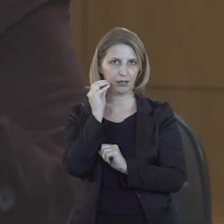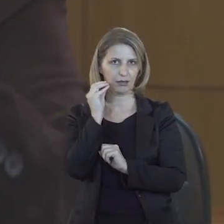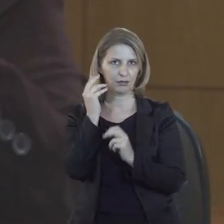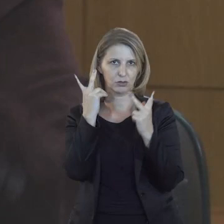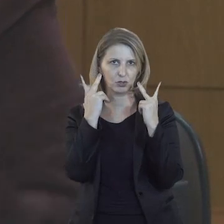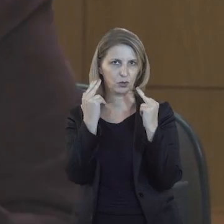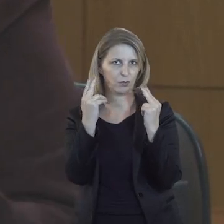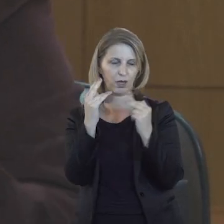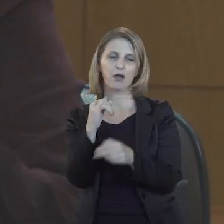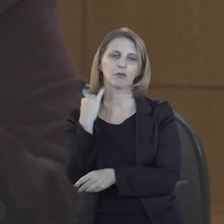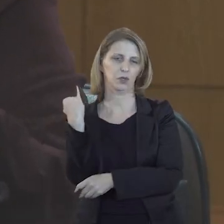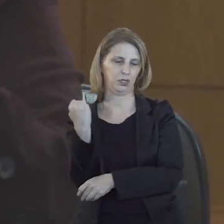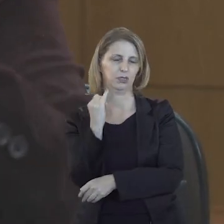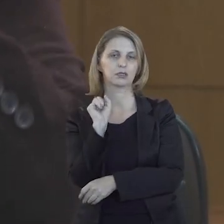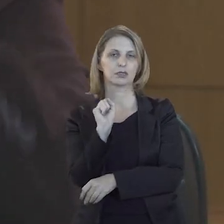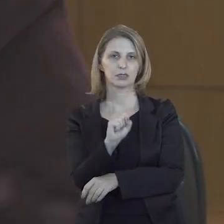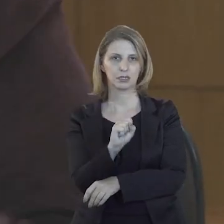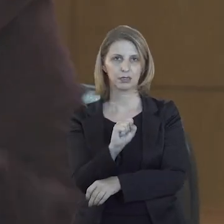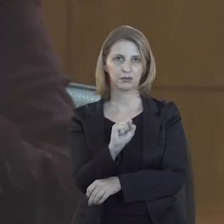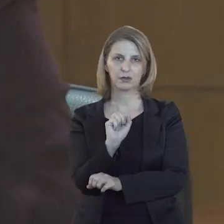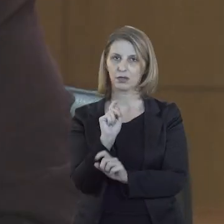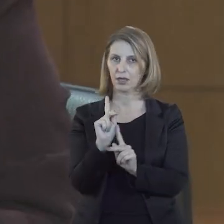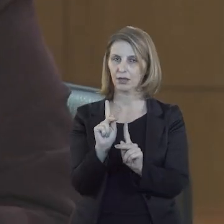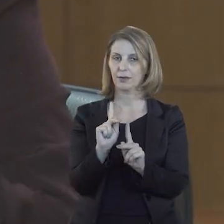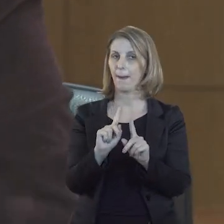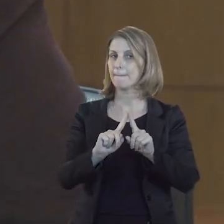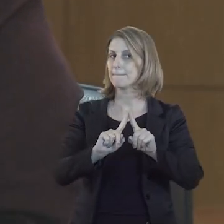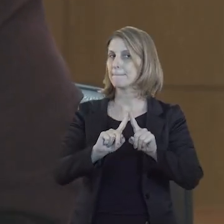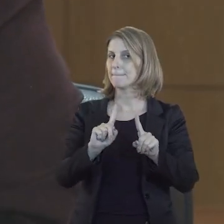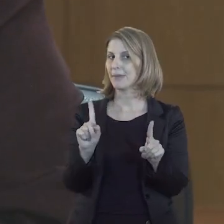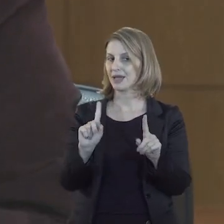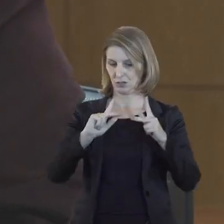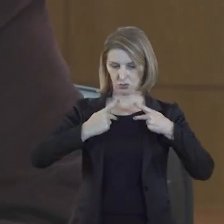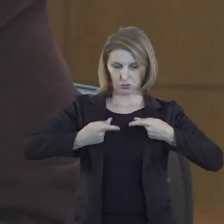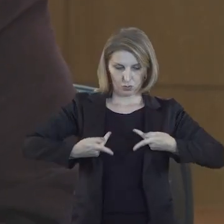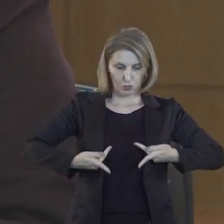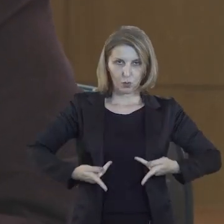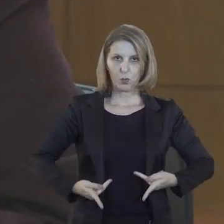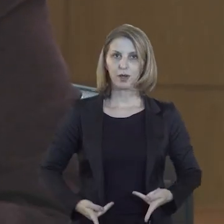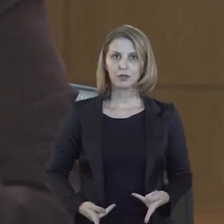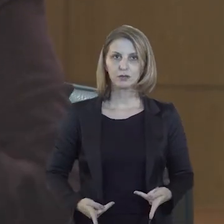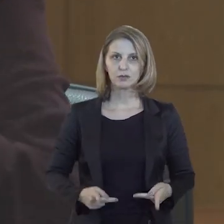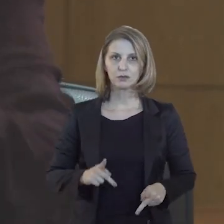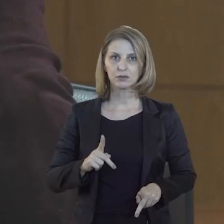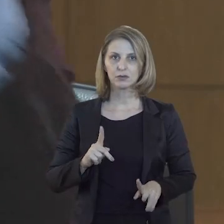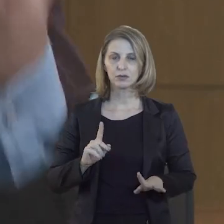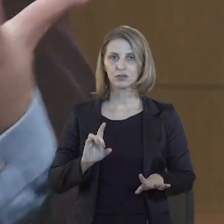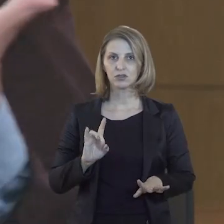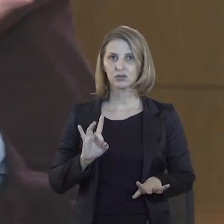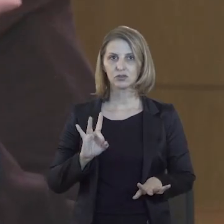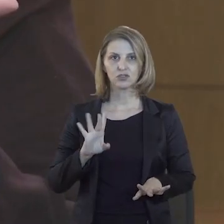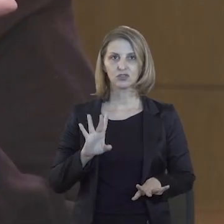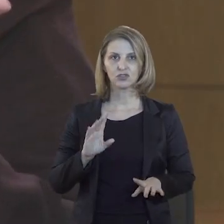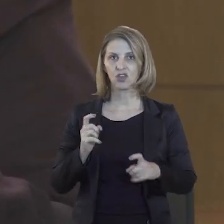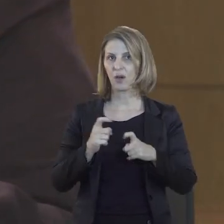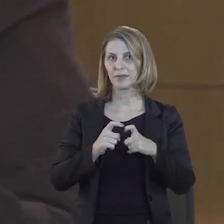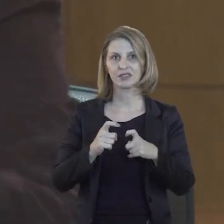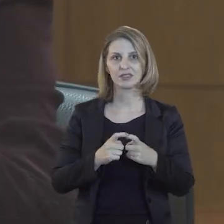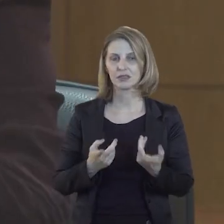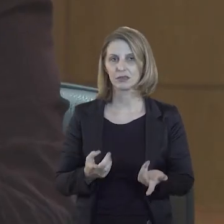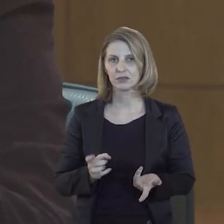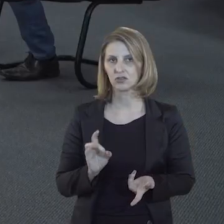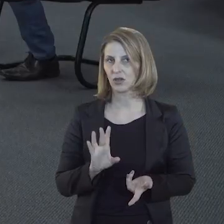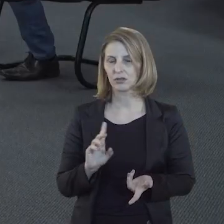precisamos deixar bem claro, que isso é muito importante, sim, sim. Só que o humano, muitas vezes